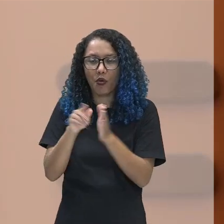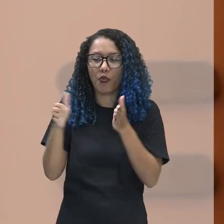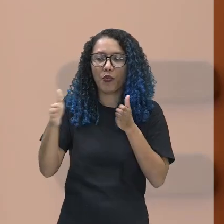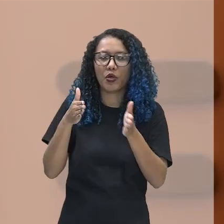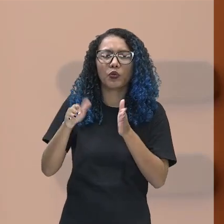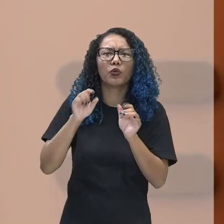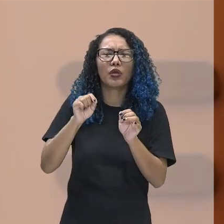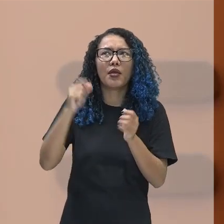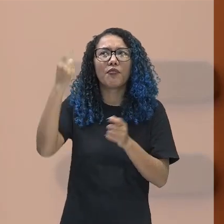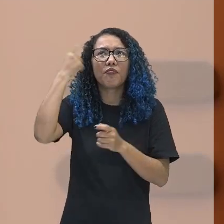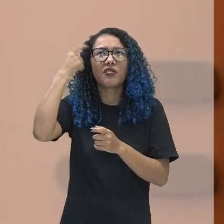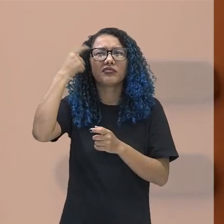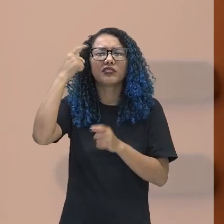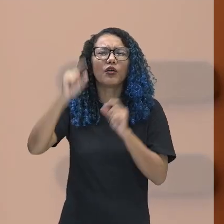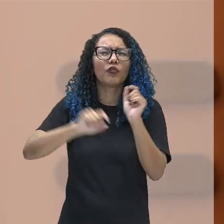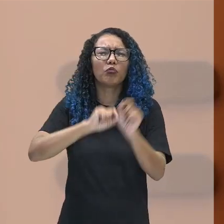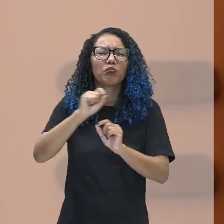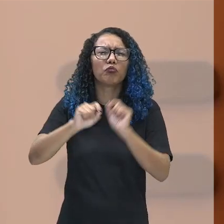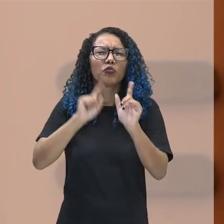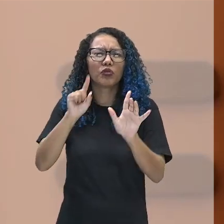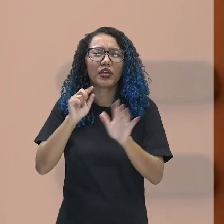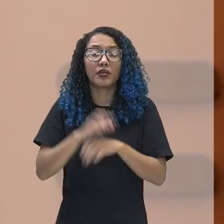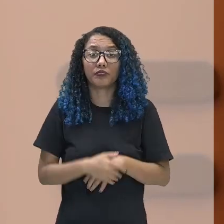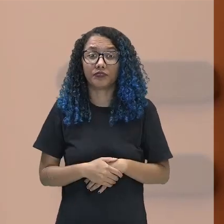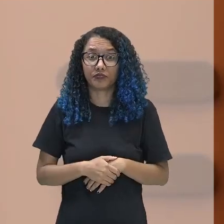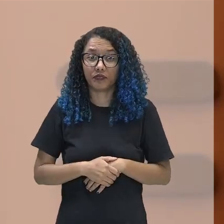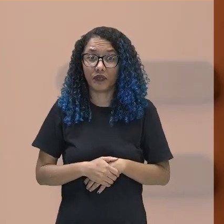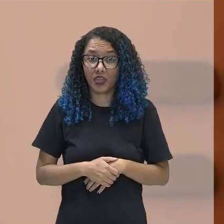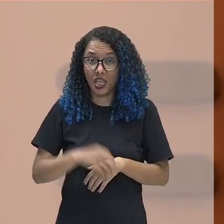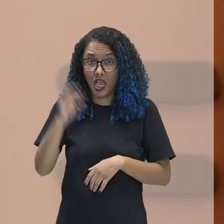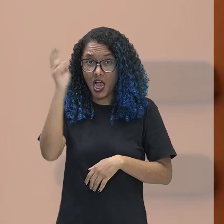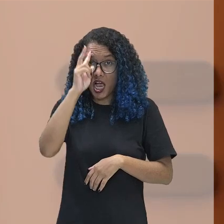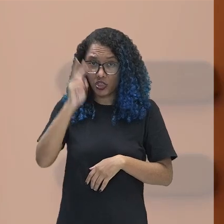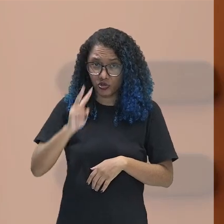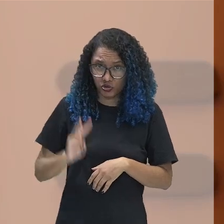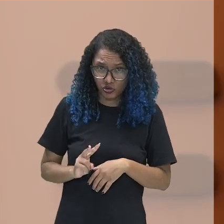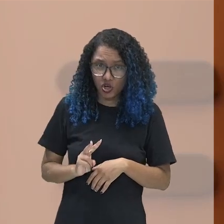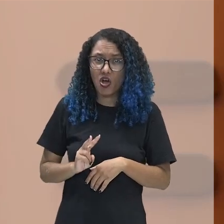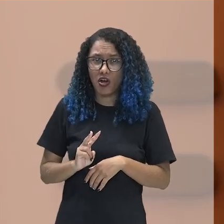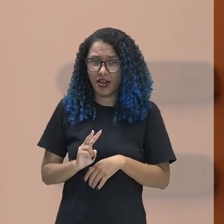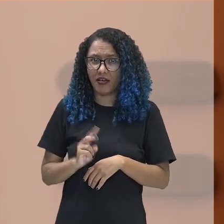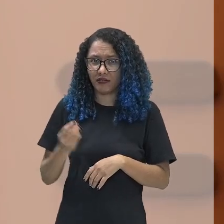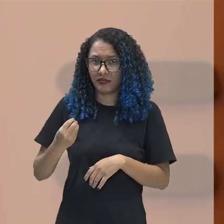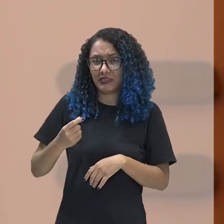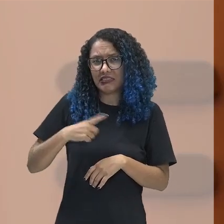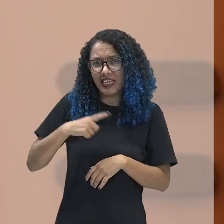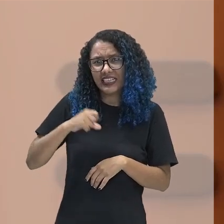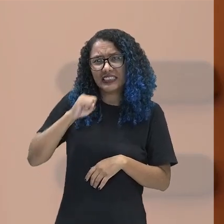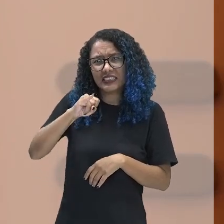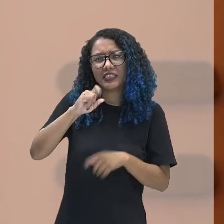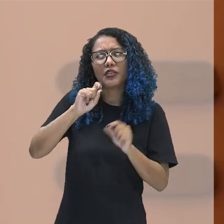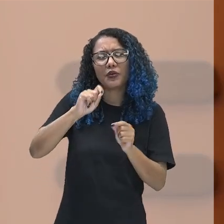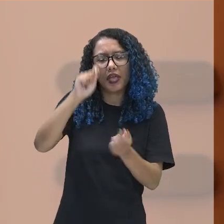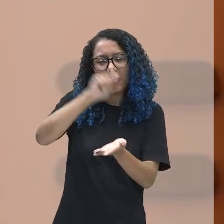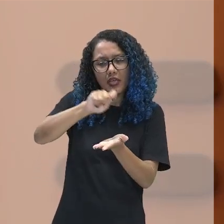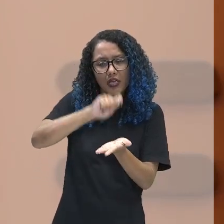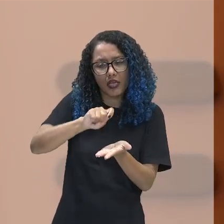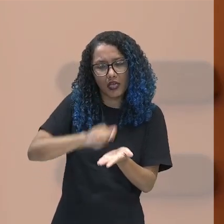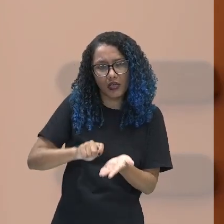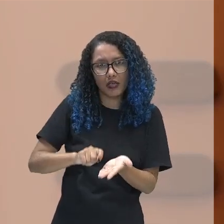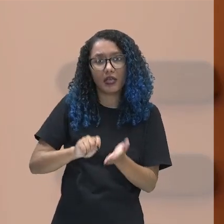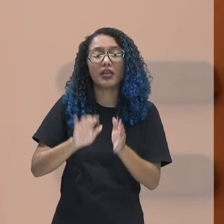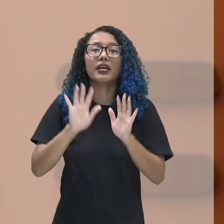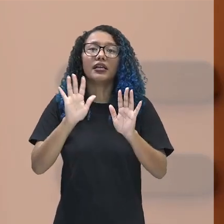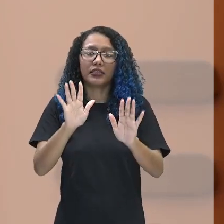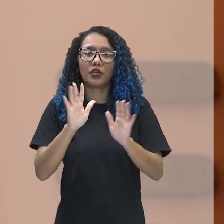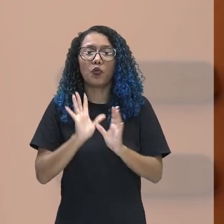imaginava que só se fazia história quando se tinha um sistema de escrita. Então, os historiadores da